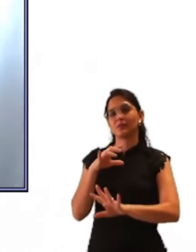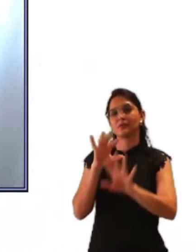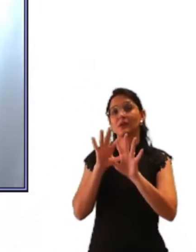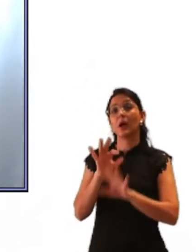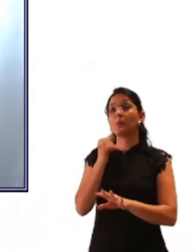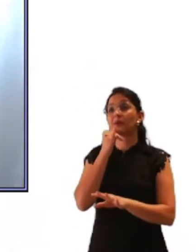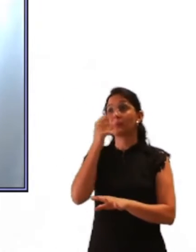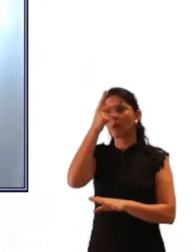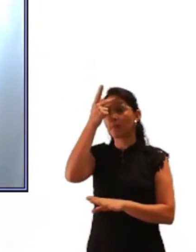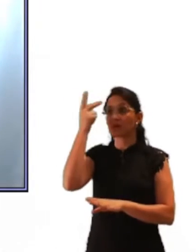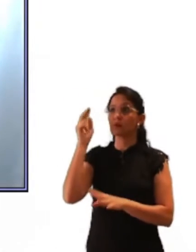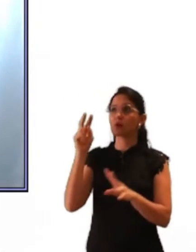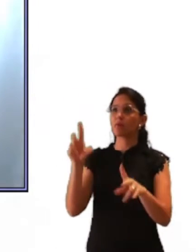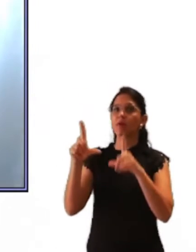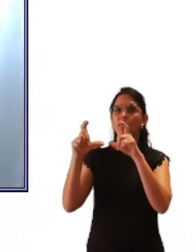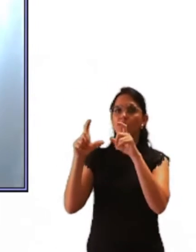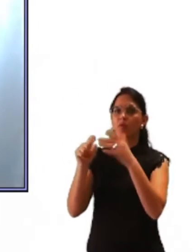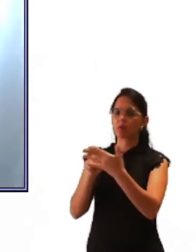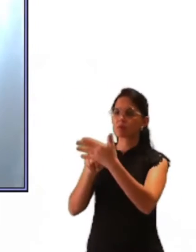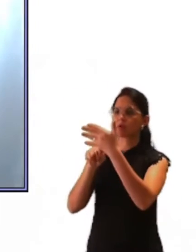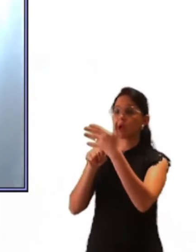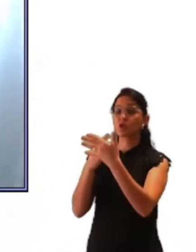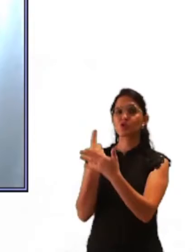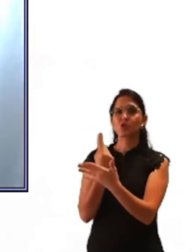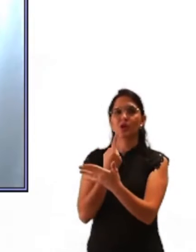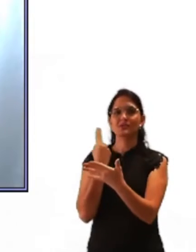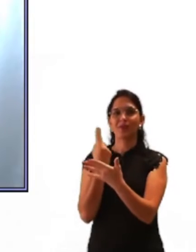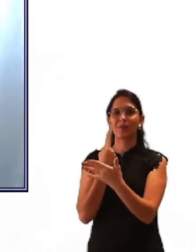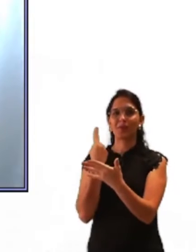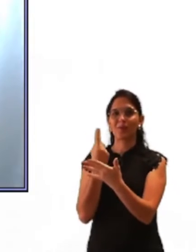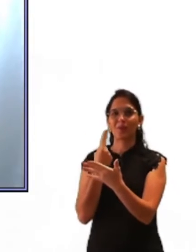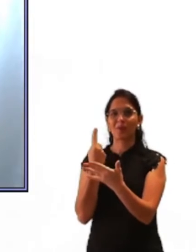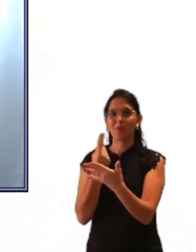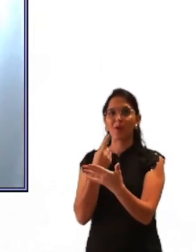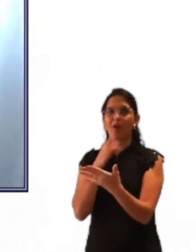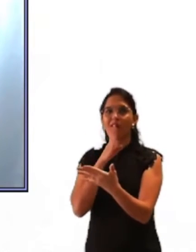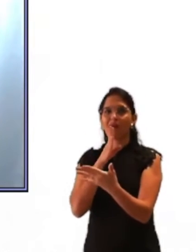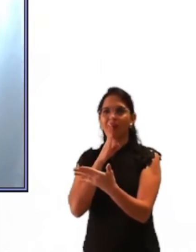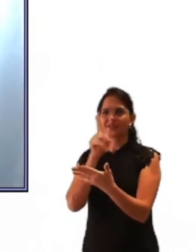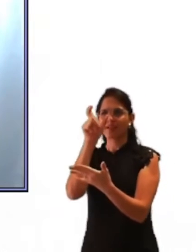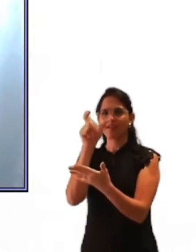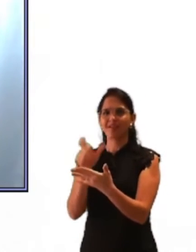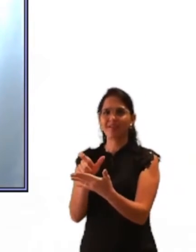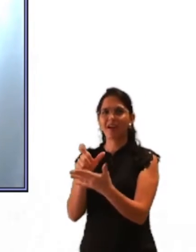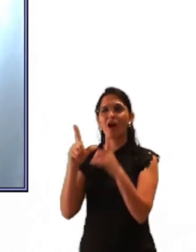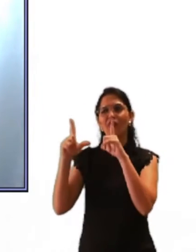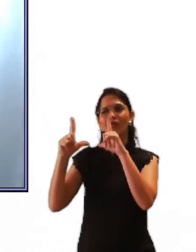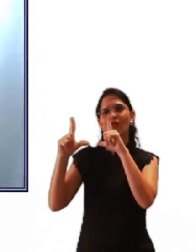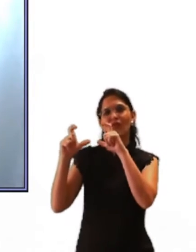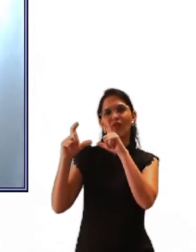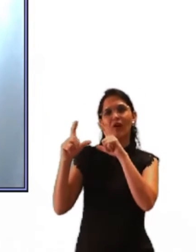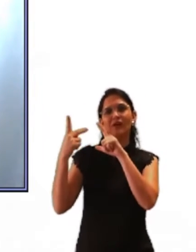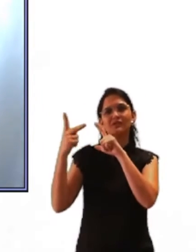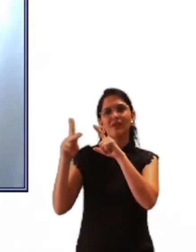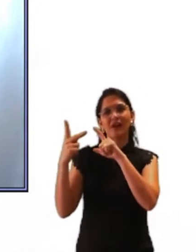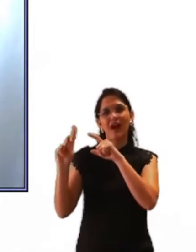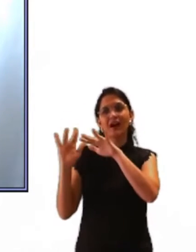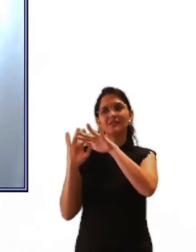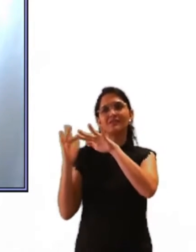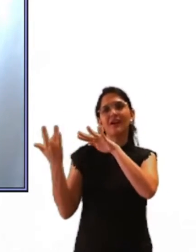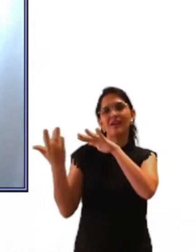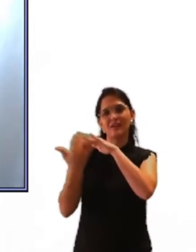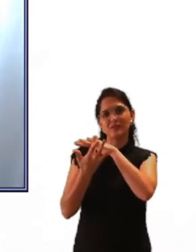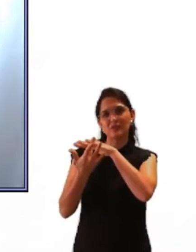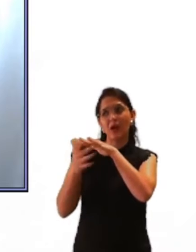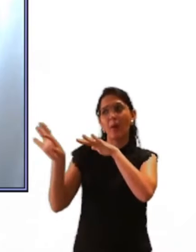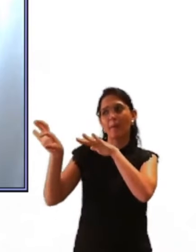aquele suspeito que está sendo mostrado sozinho, né, em um conteúdo de reconhecimento fotográfico, uma foto tirada de